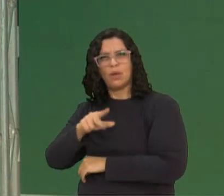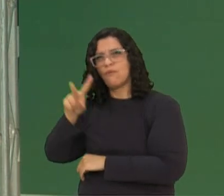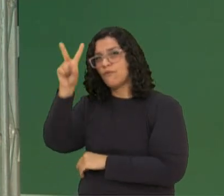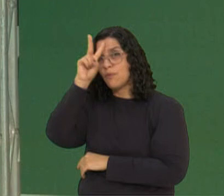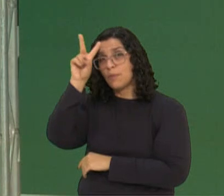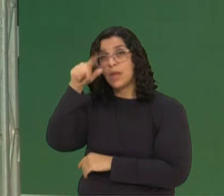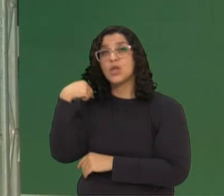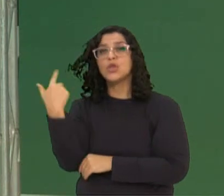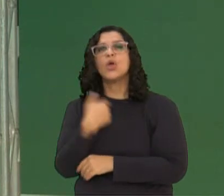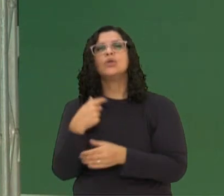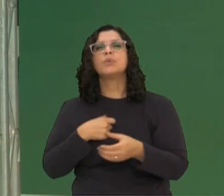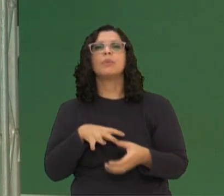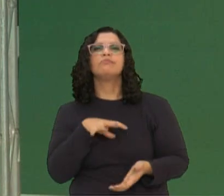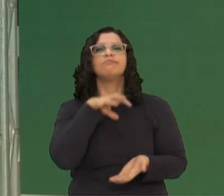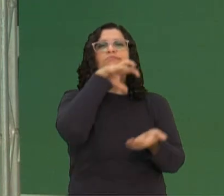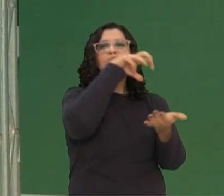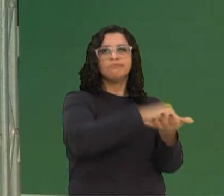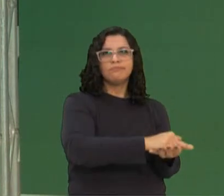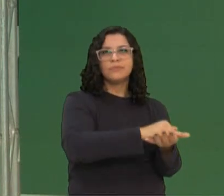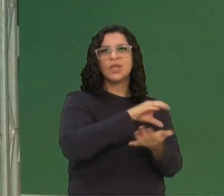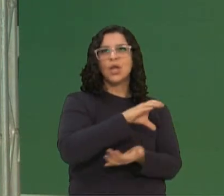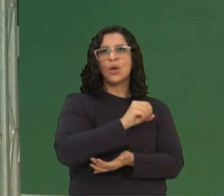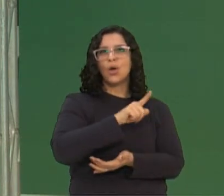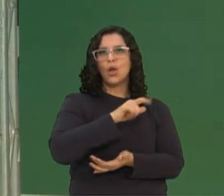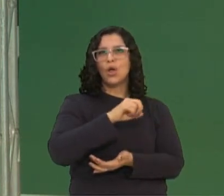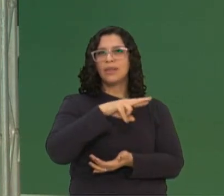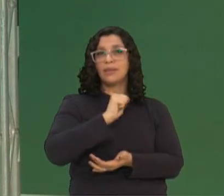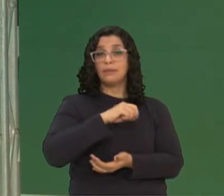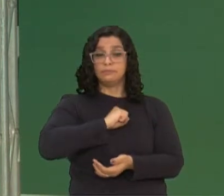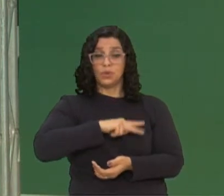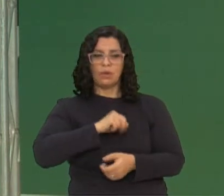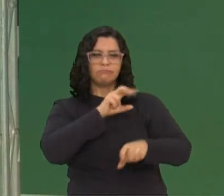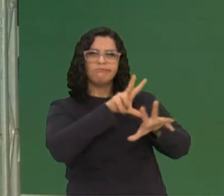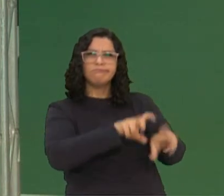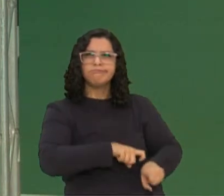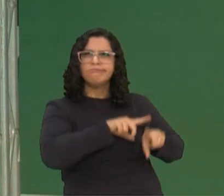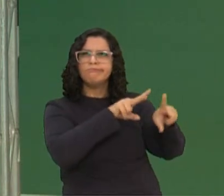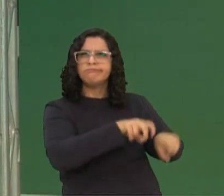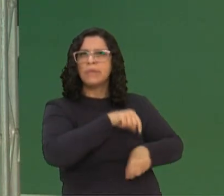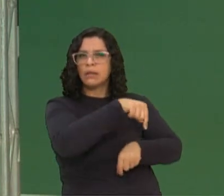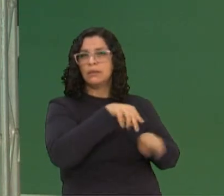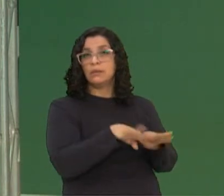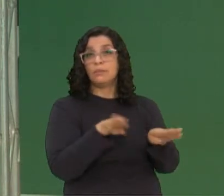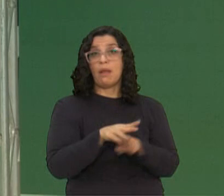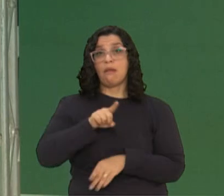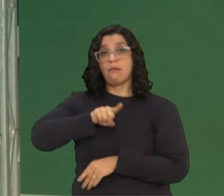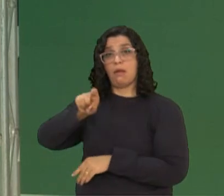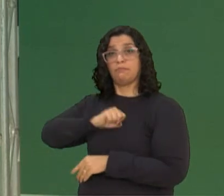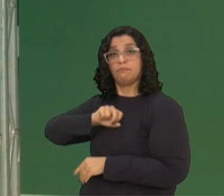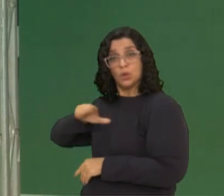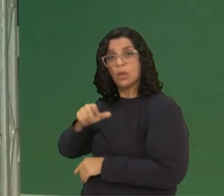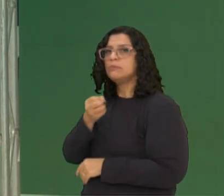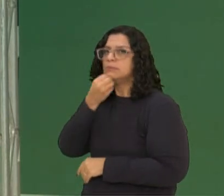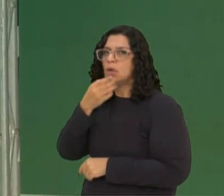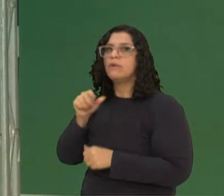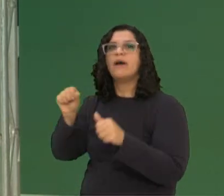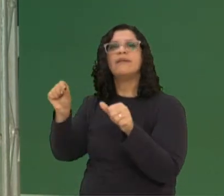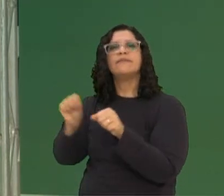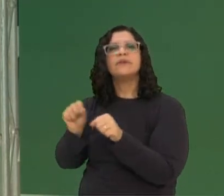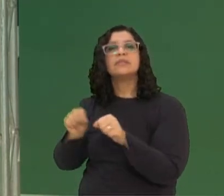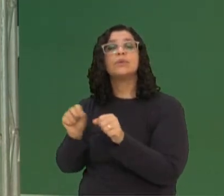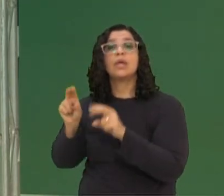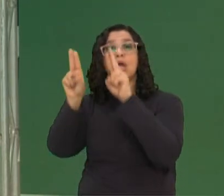Brasil era apenas uma colônia, tá, de exploração. Portugal, ele vai ser bom. Ele vai reformar